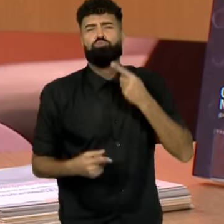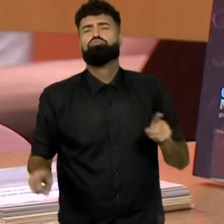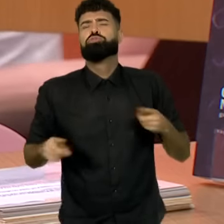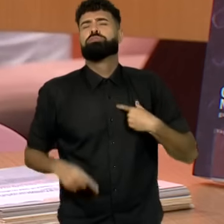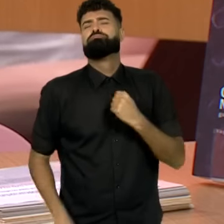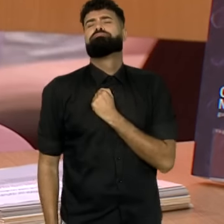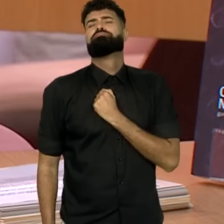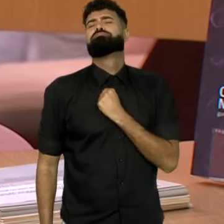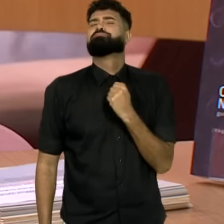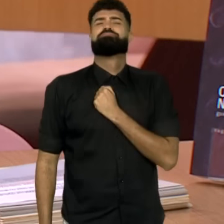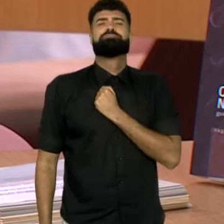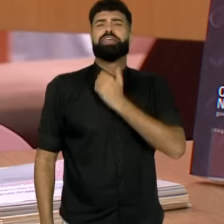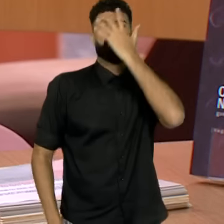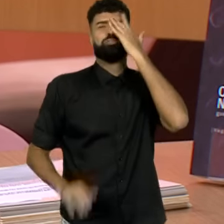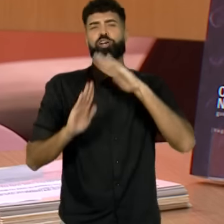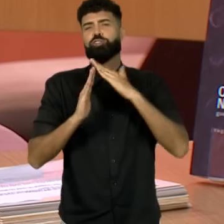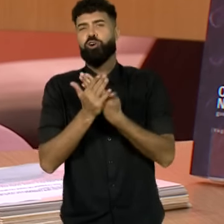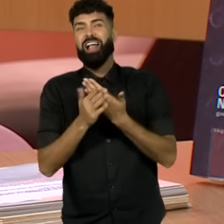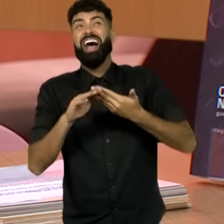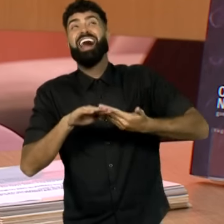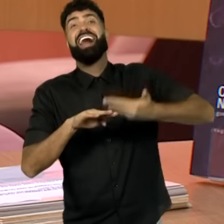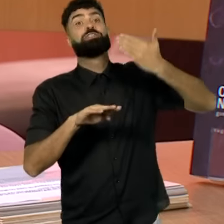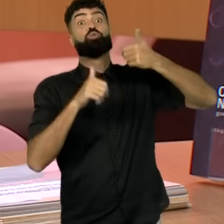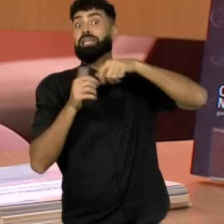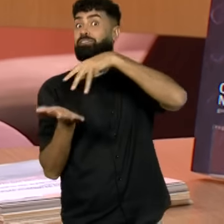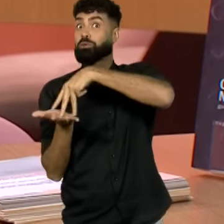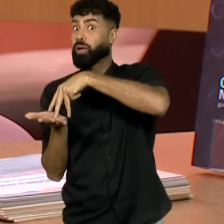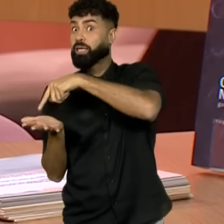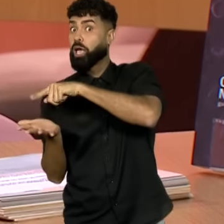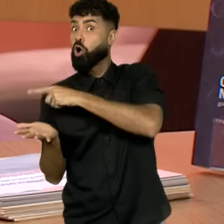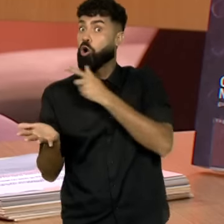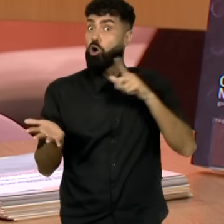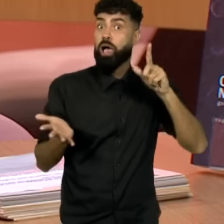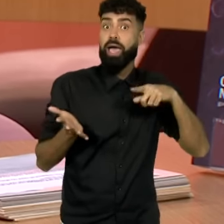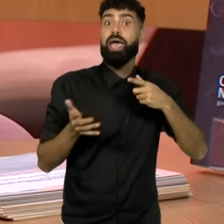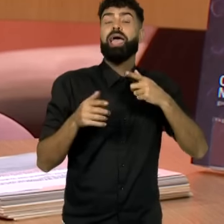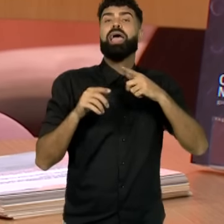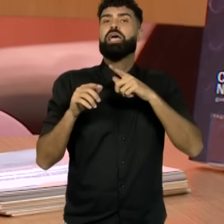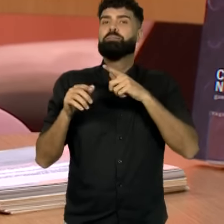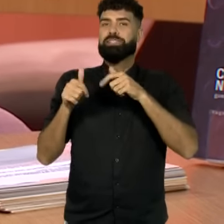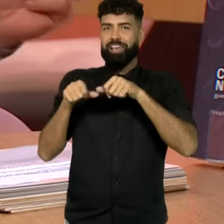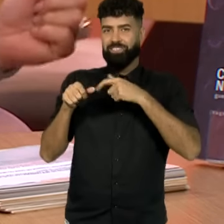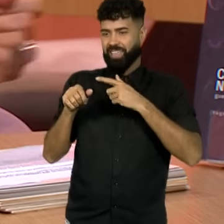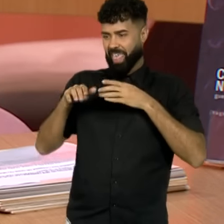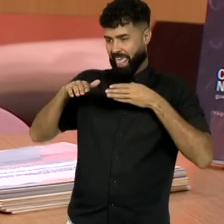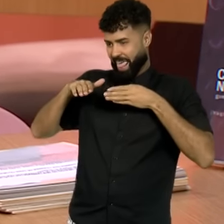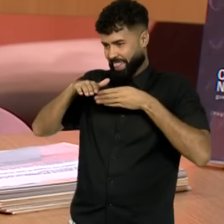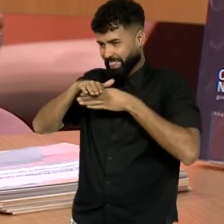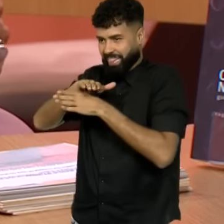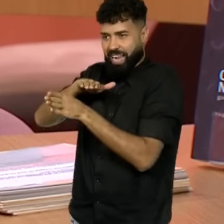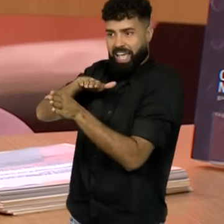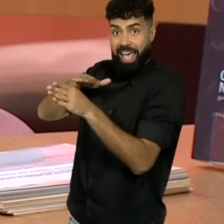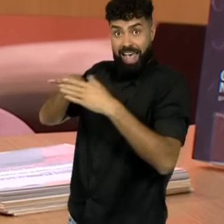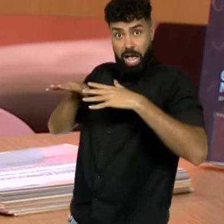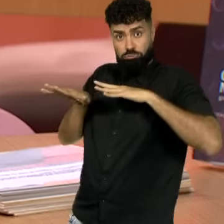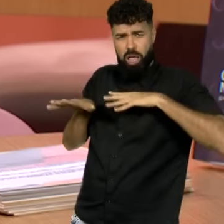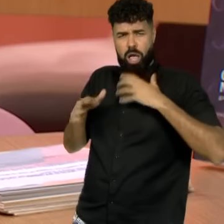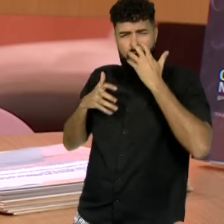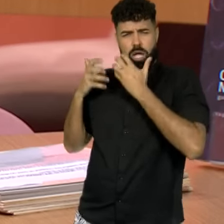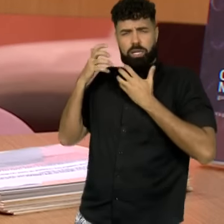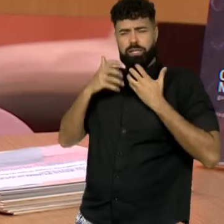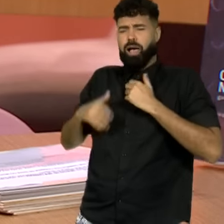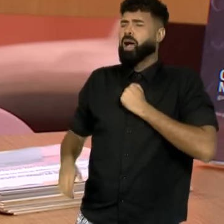anos, antes dos desfiles da Sapucaí. O samba é cantado durante a concentração da escola para esquentar os corações azuis